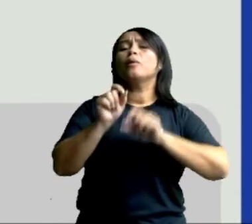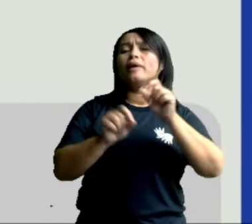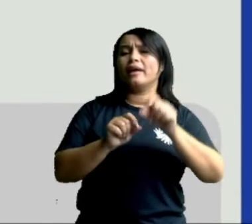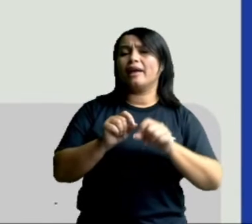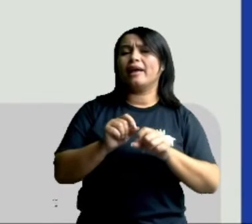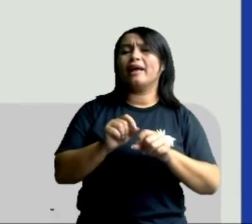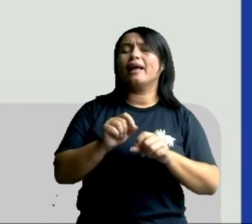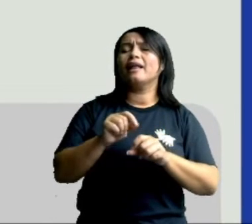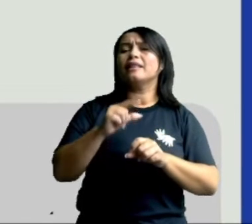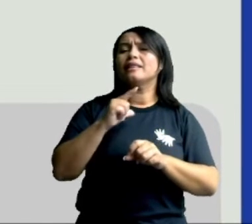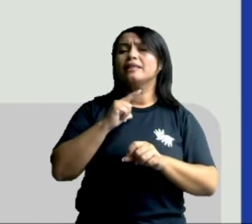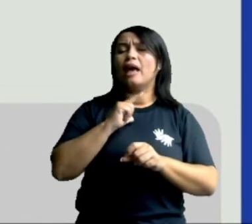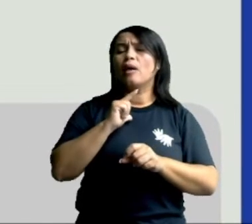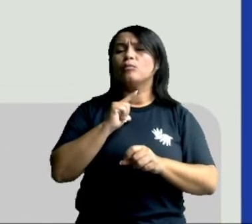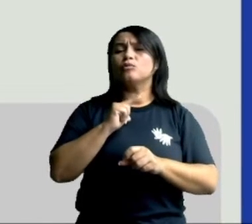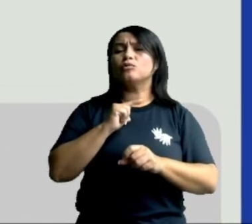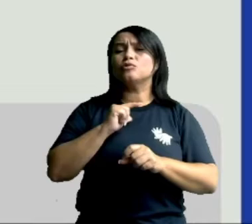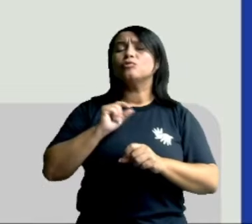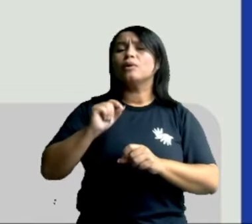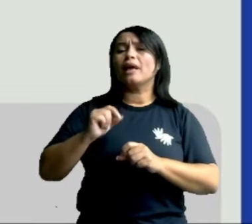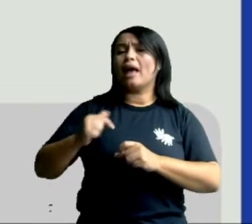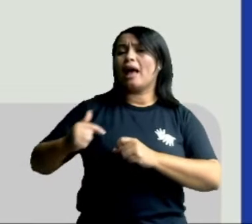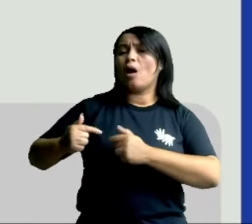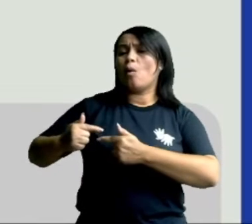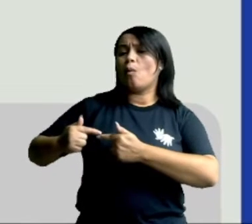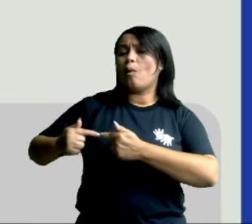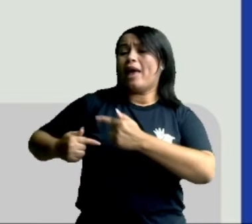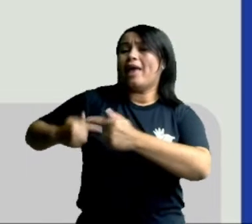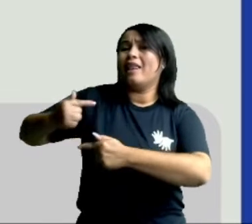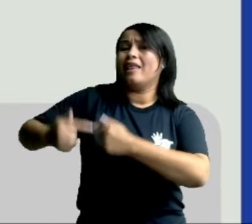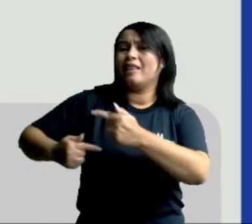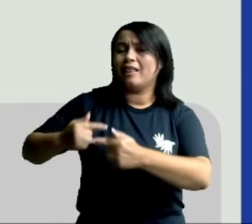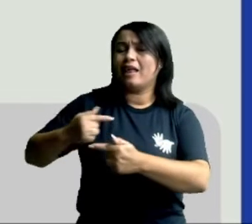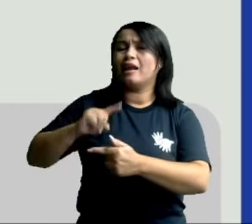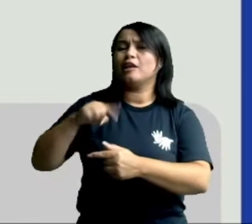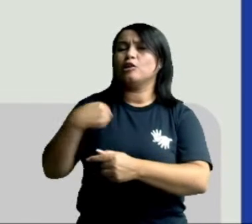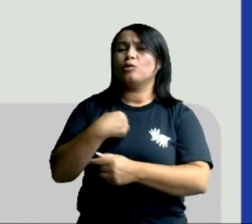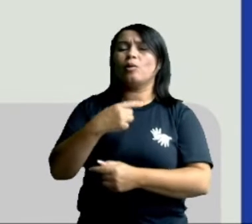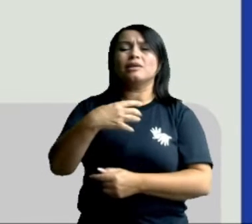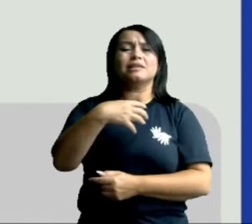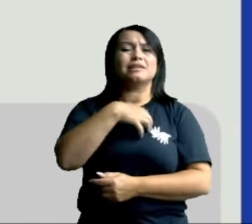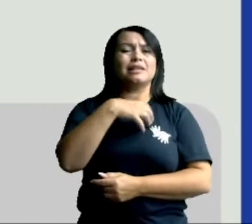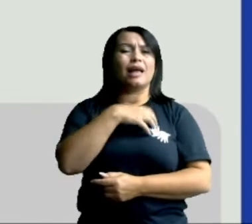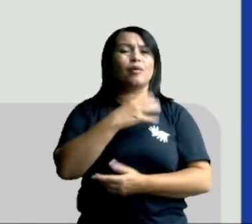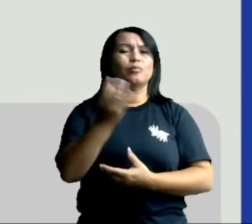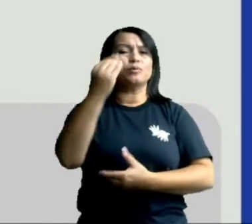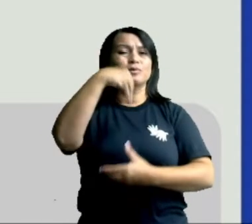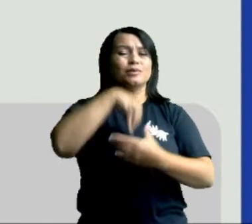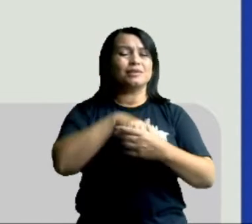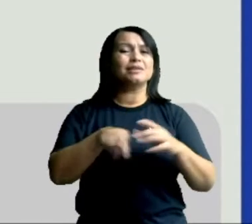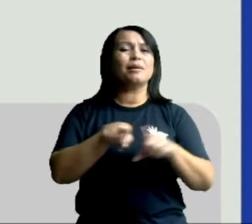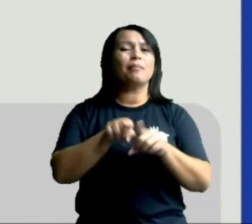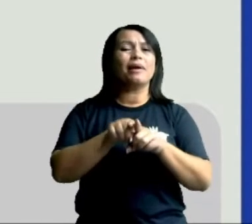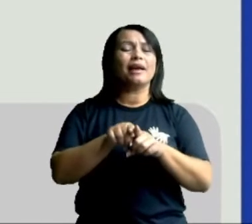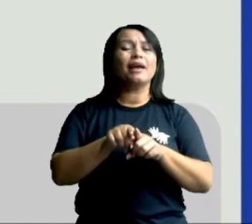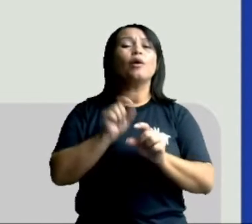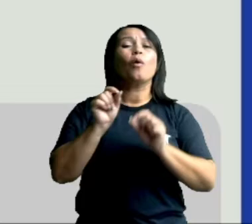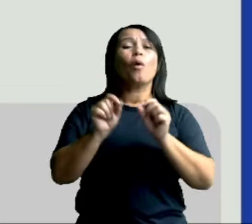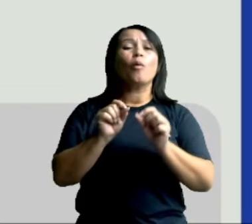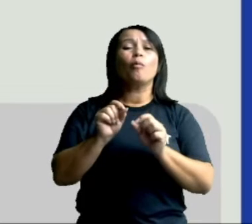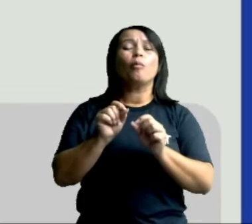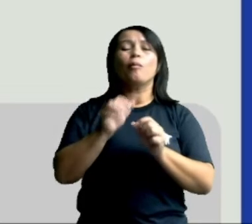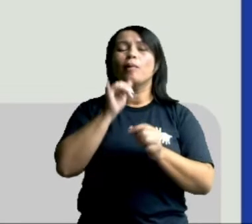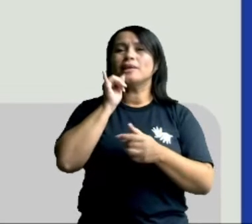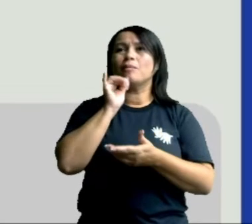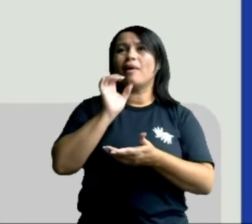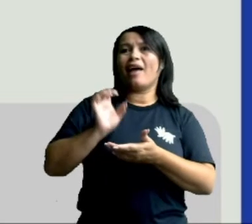que a gente carrega, certo? Aquilo que a gente herda dos nossos pais, tá certo? Aquilo de informação que nós